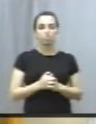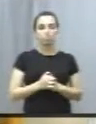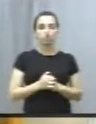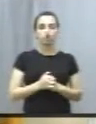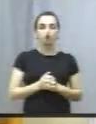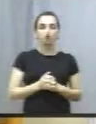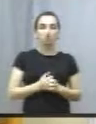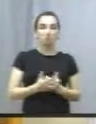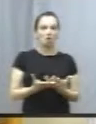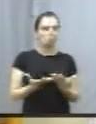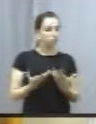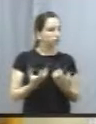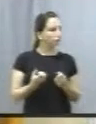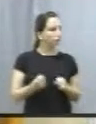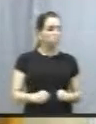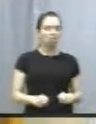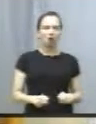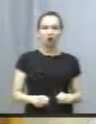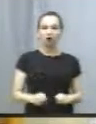Não aceitam críticas.